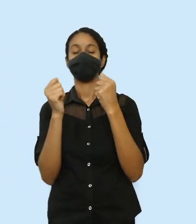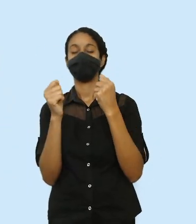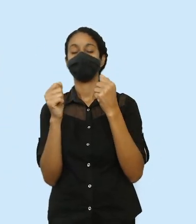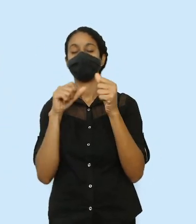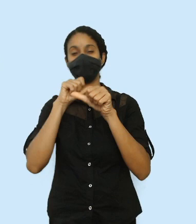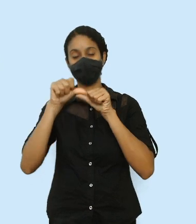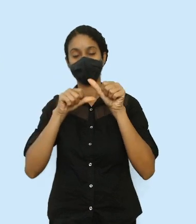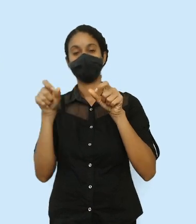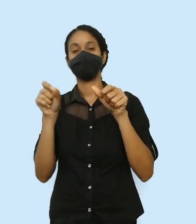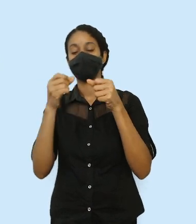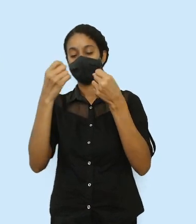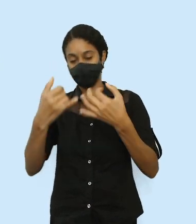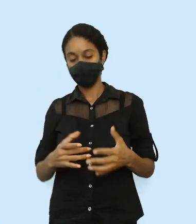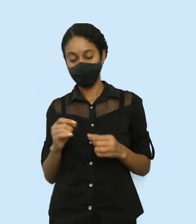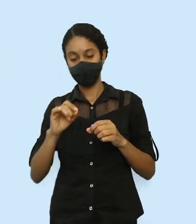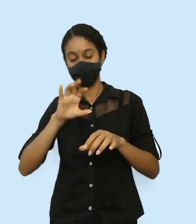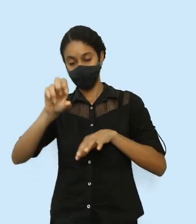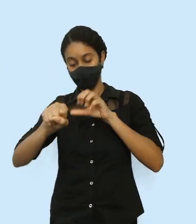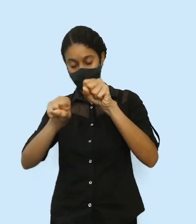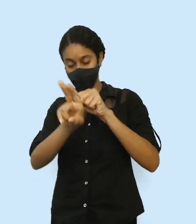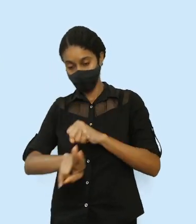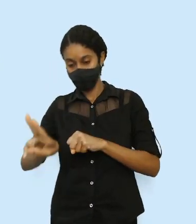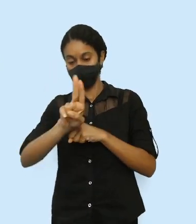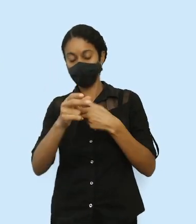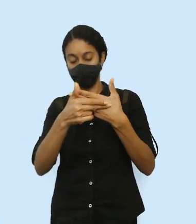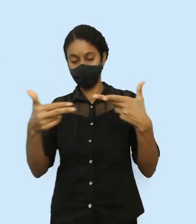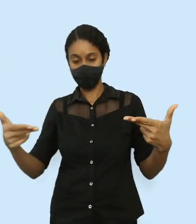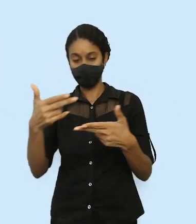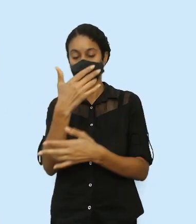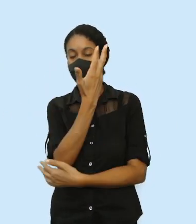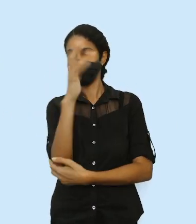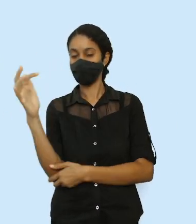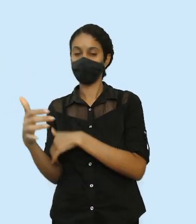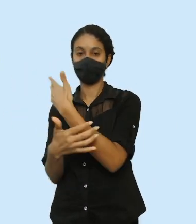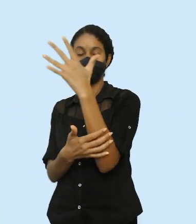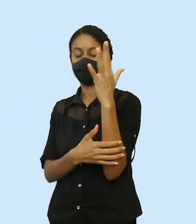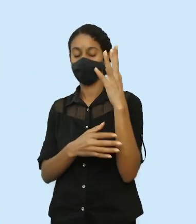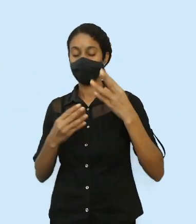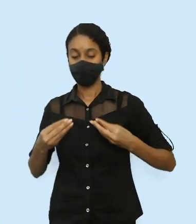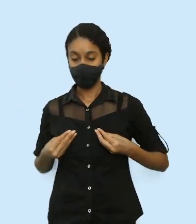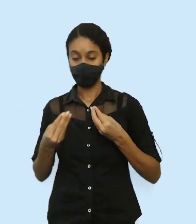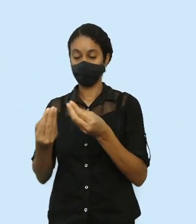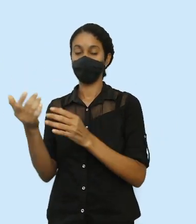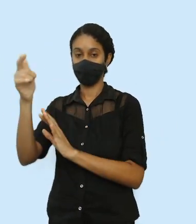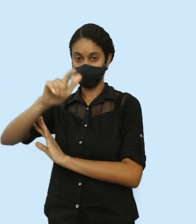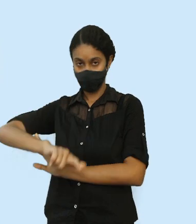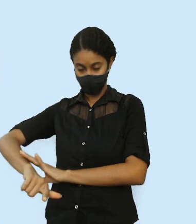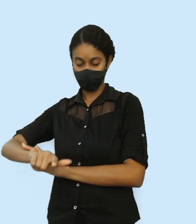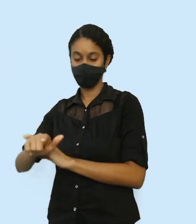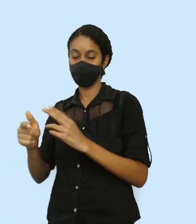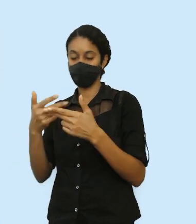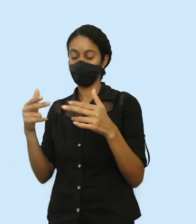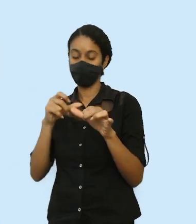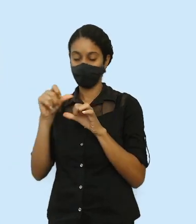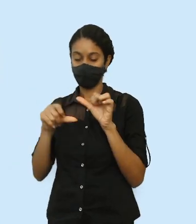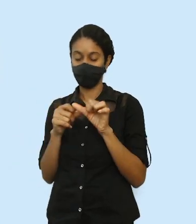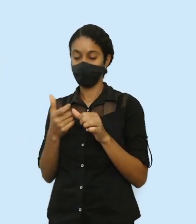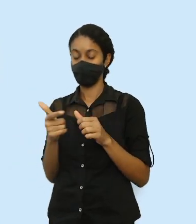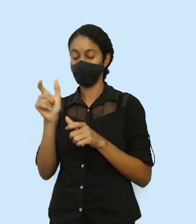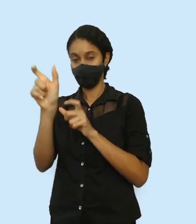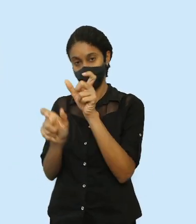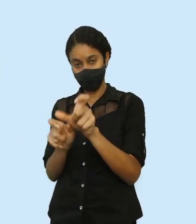a exploração da natureza, a devolução à natureza do produto que foi transformado de uma